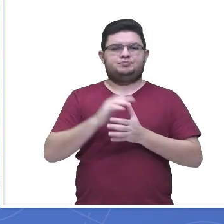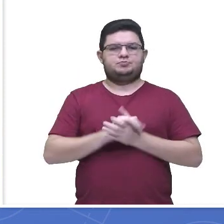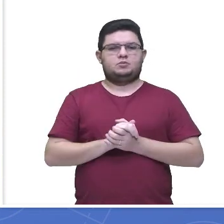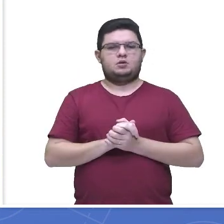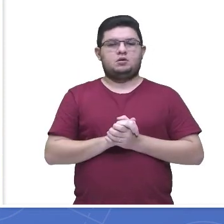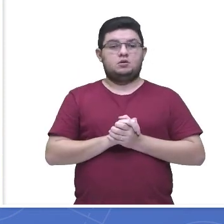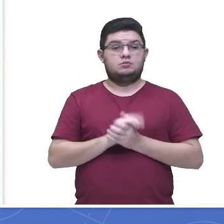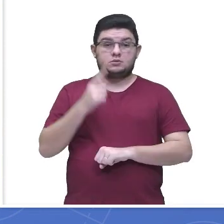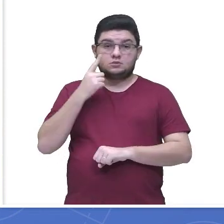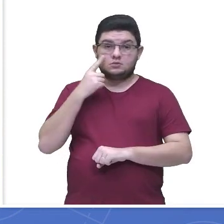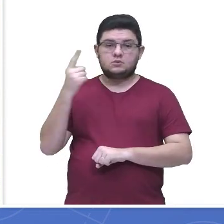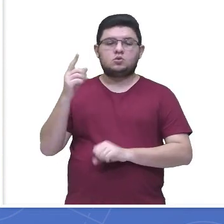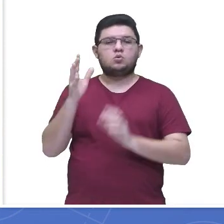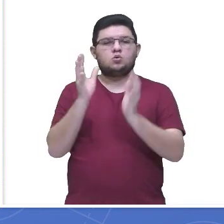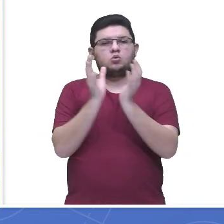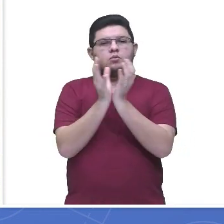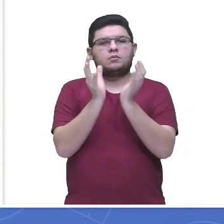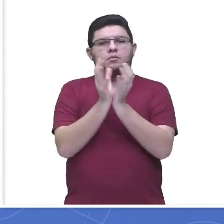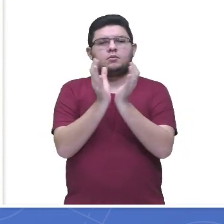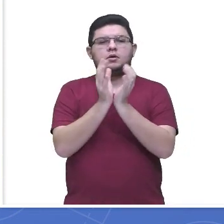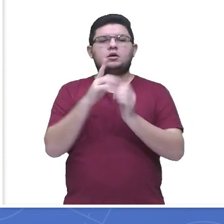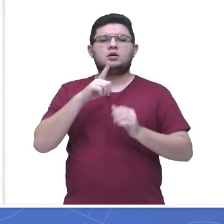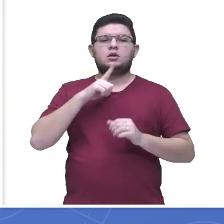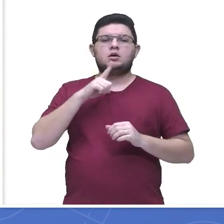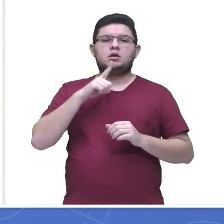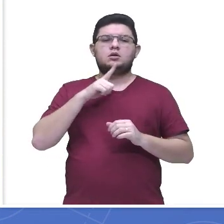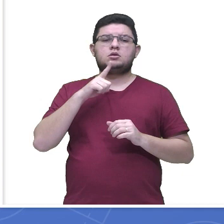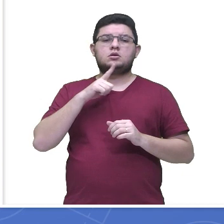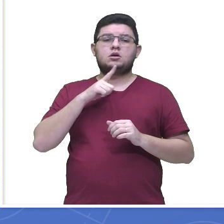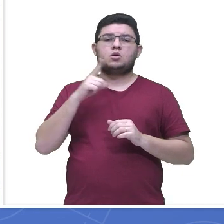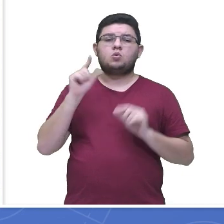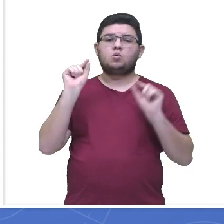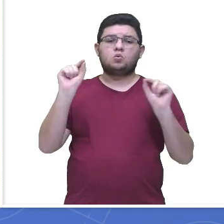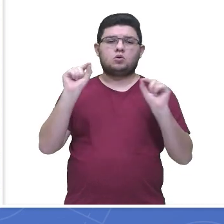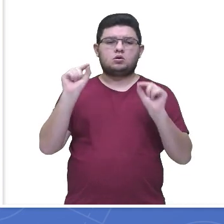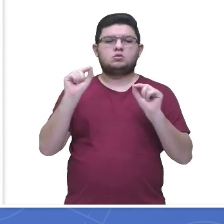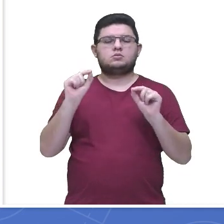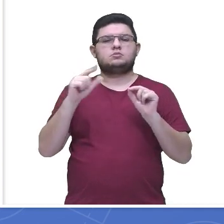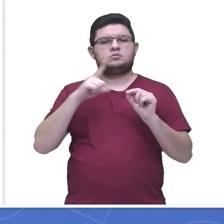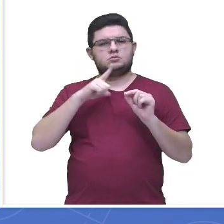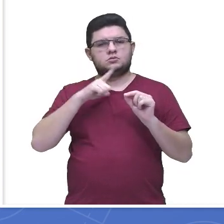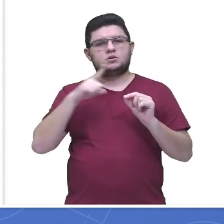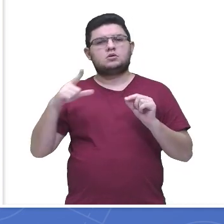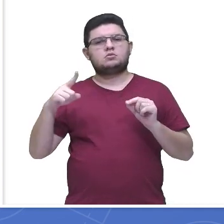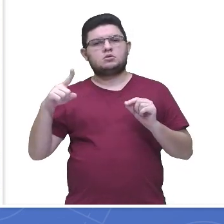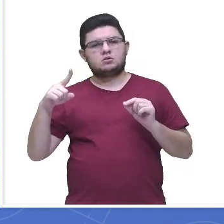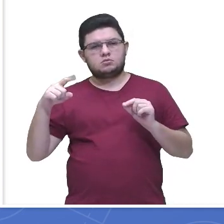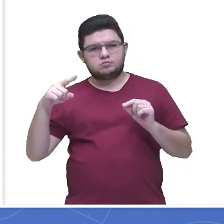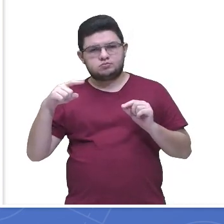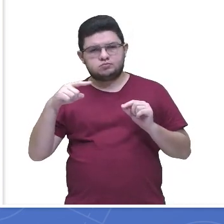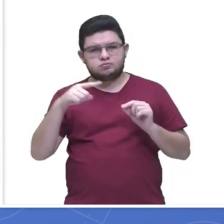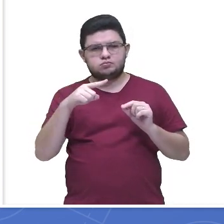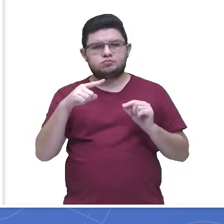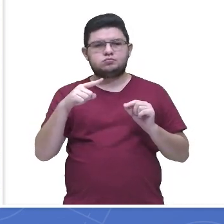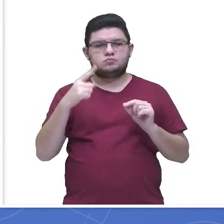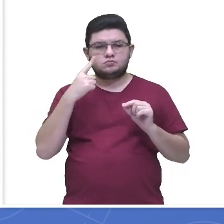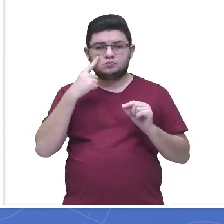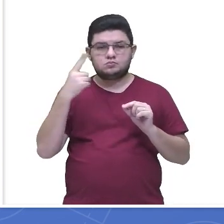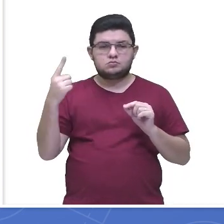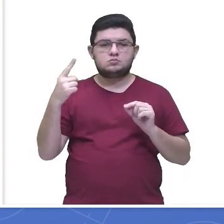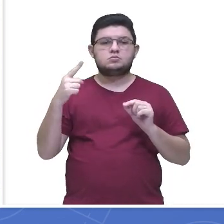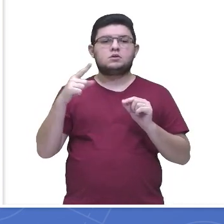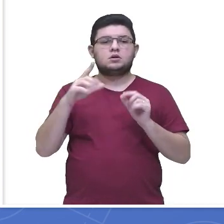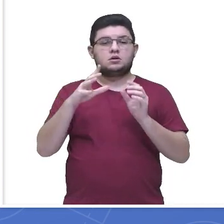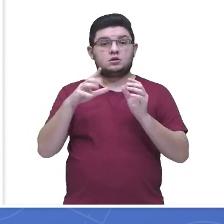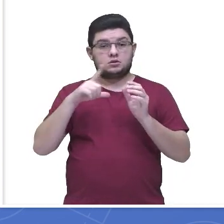No reino protista, nós temos ali, ó, seres eucariontes. Olha só, então, diferente das bactérias, esses